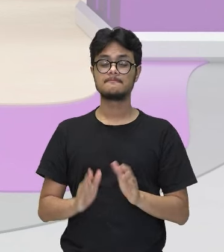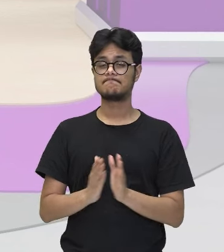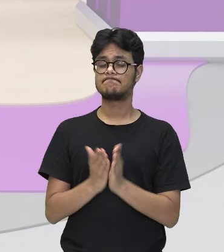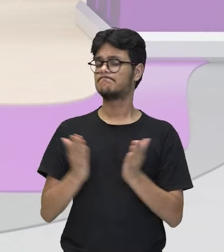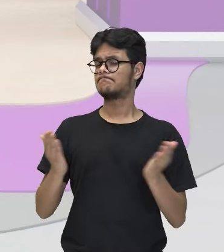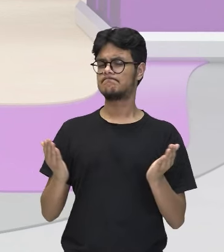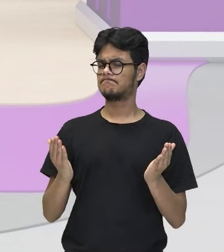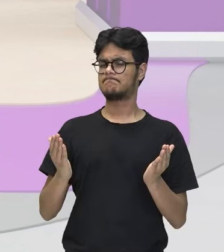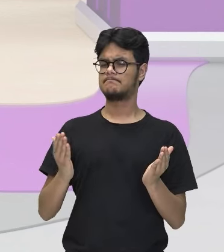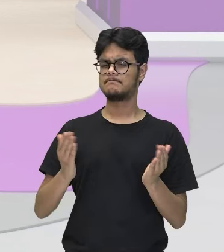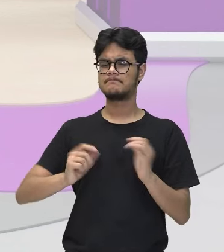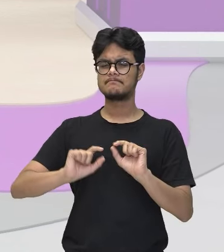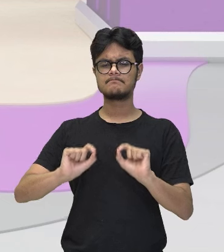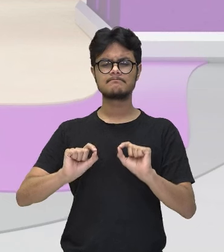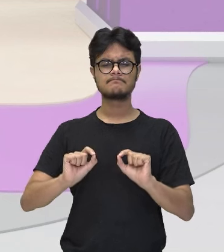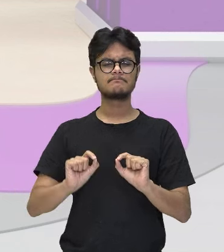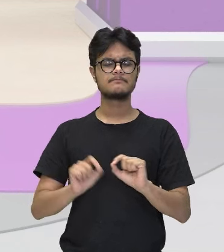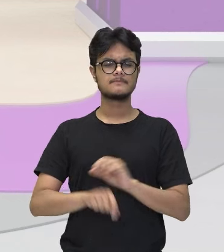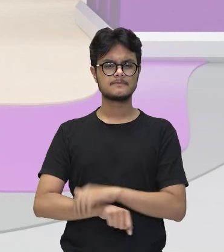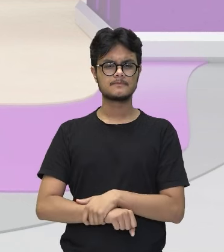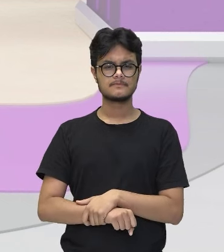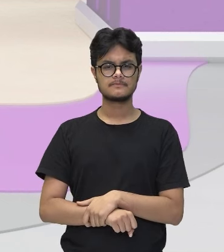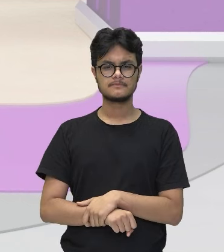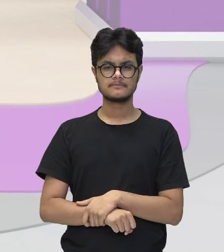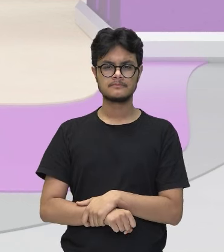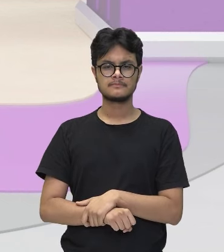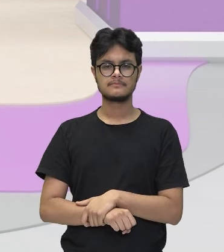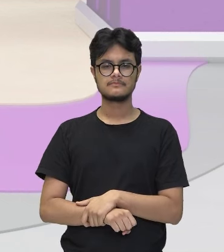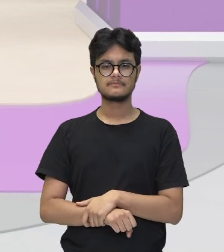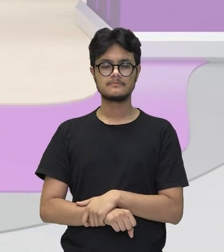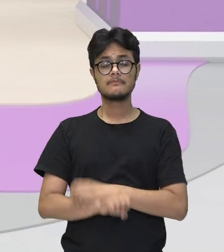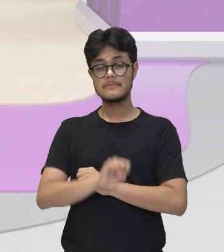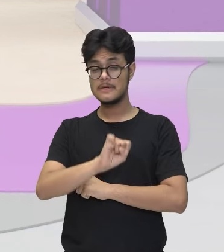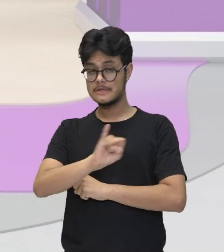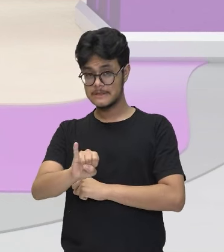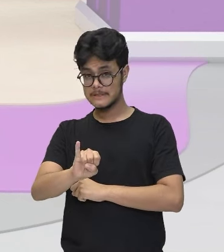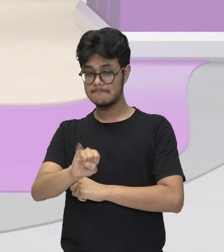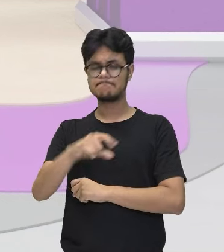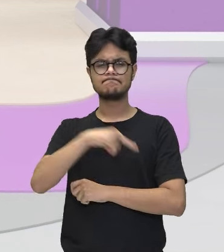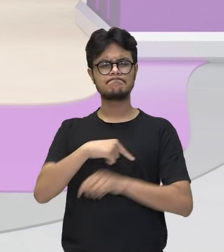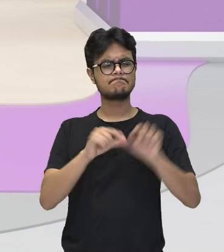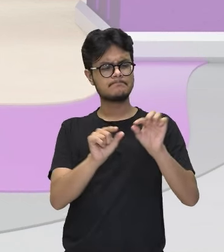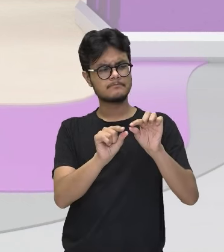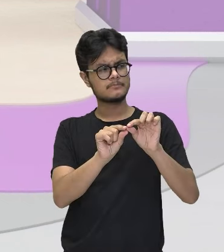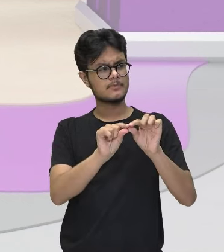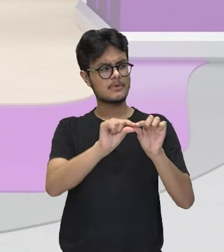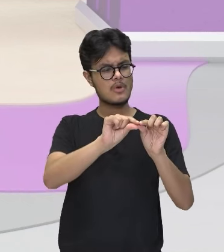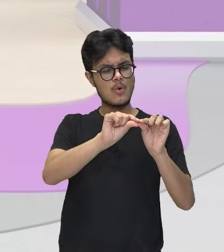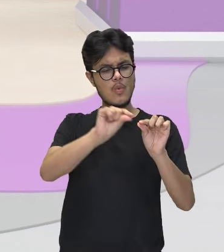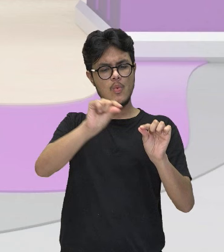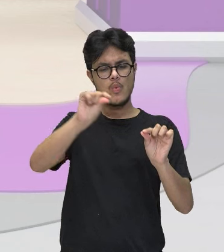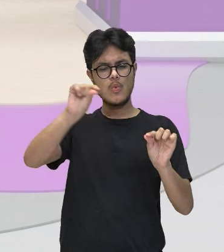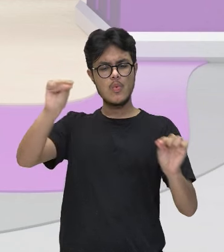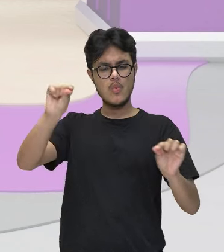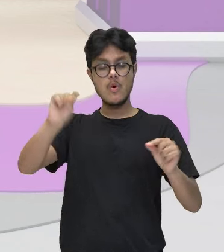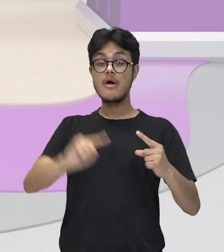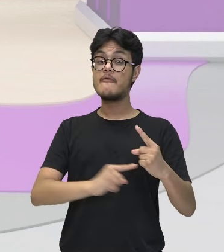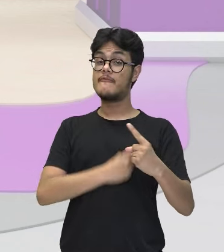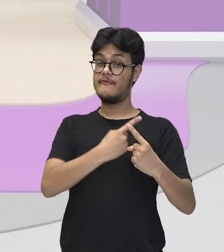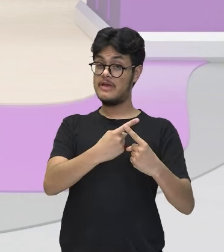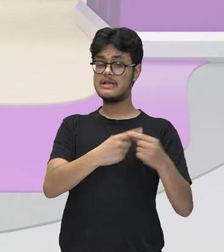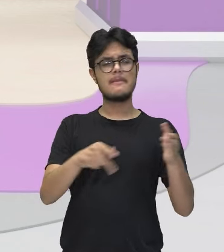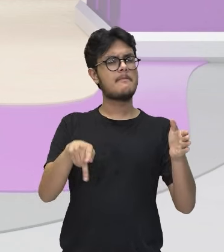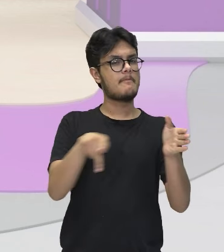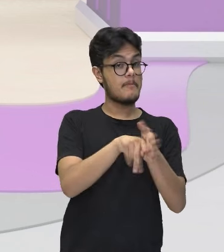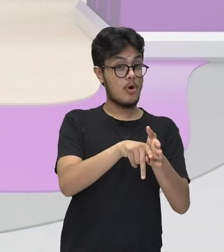relação agora vai ser a seguinte, olha só, se você pegar a medida da altura e multiplicar, né, por ela mesma, ou seja, elevar